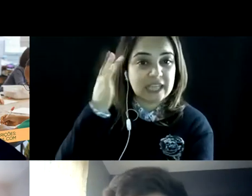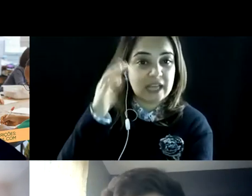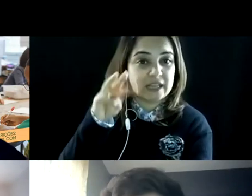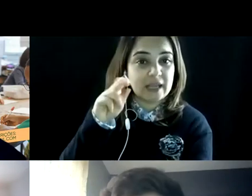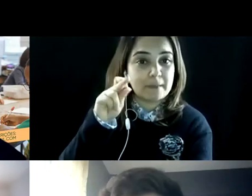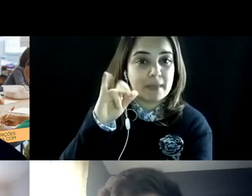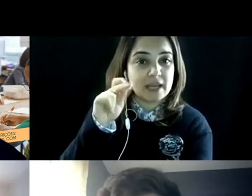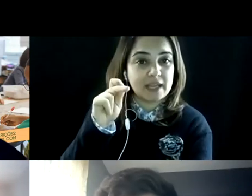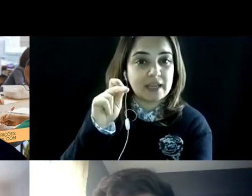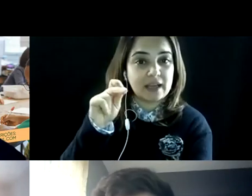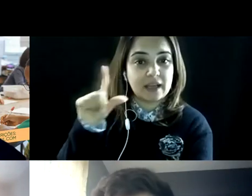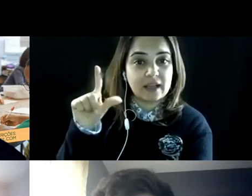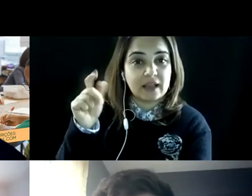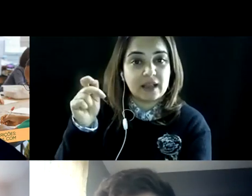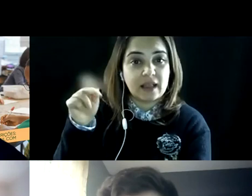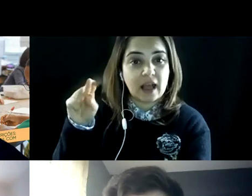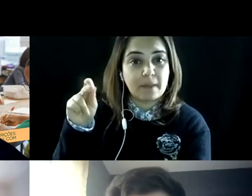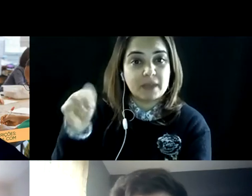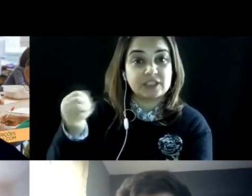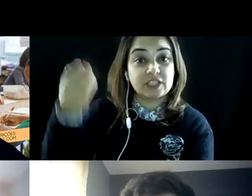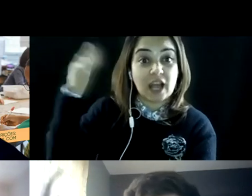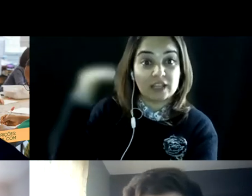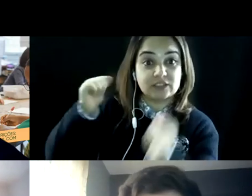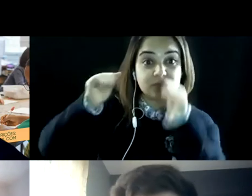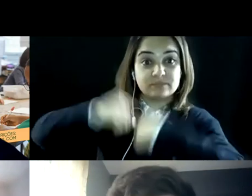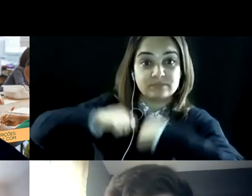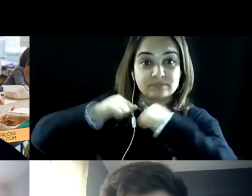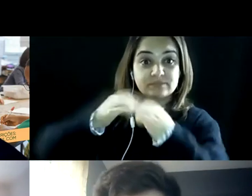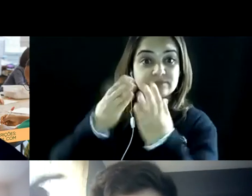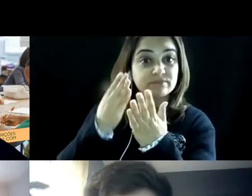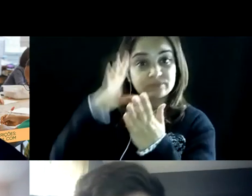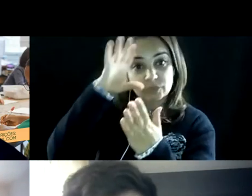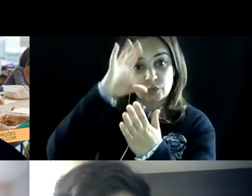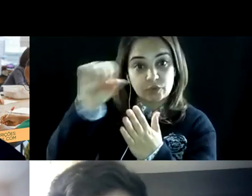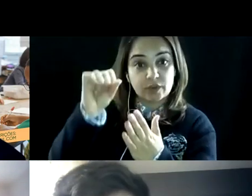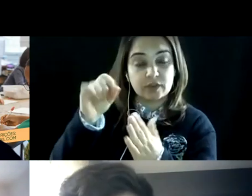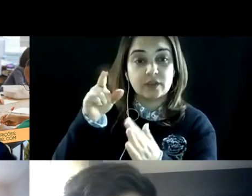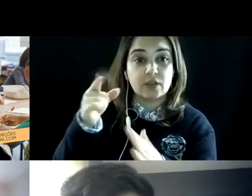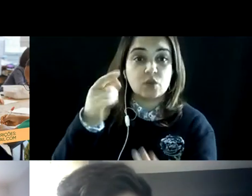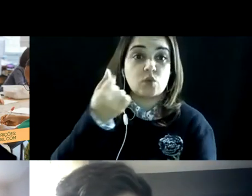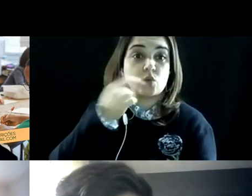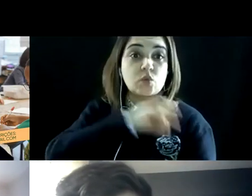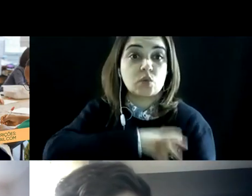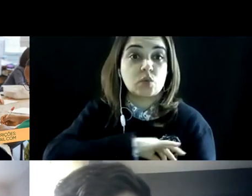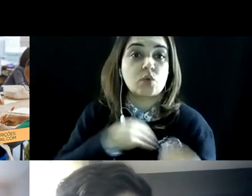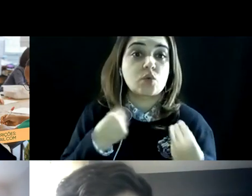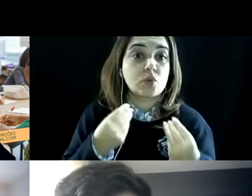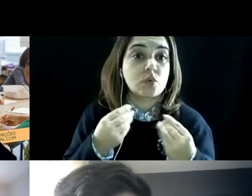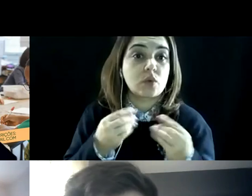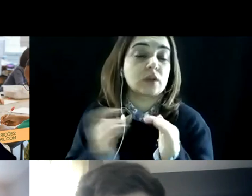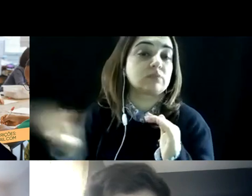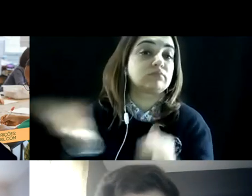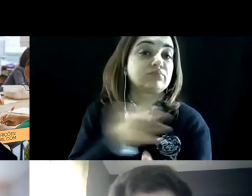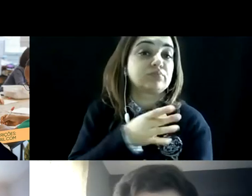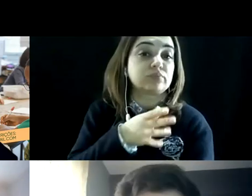contrato de associação, onde a própria diretora da escola recebia mais dinheiro do que o primeiro-ministro na altura, e